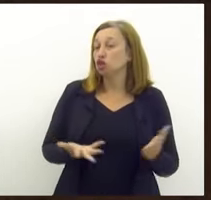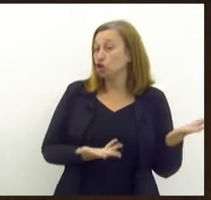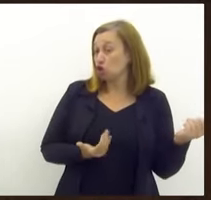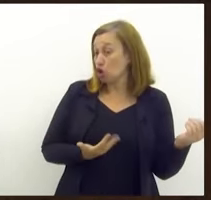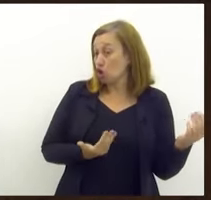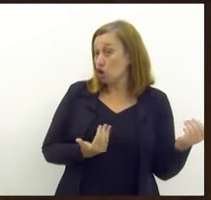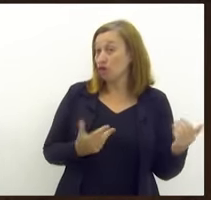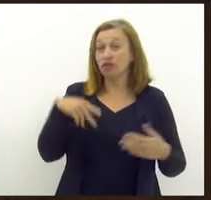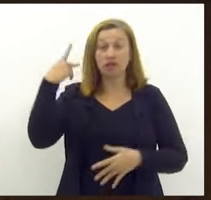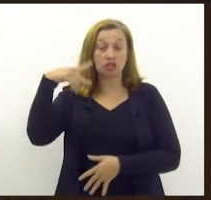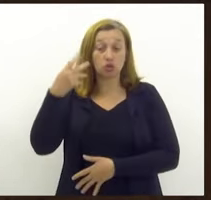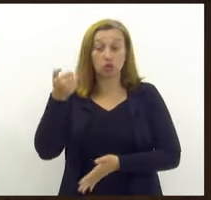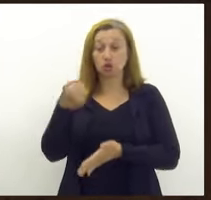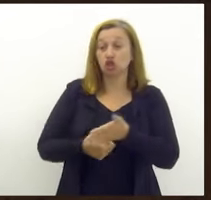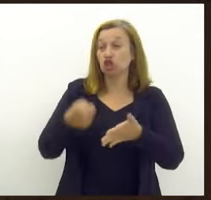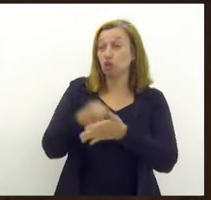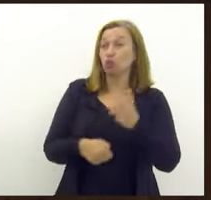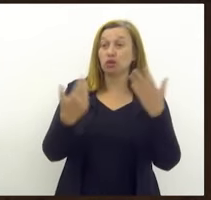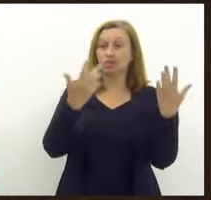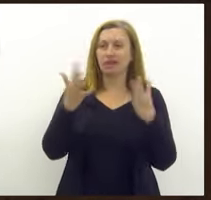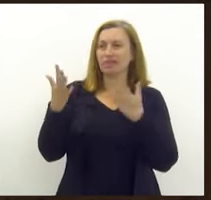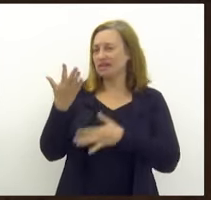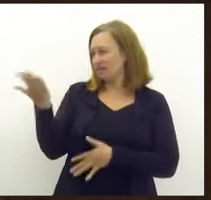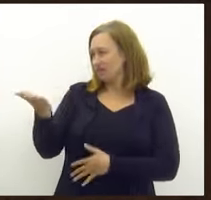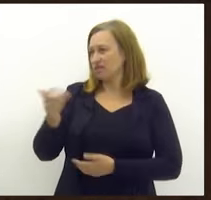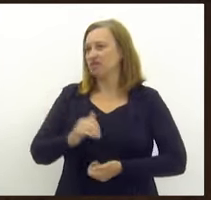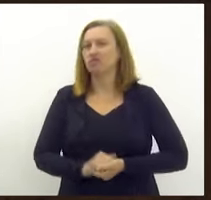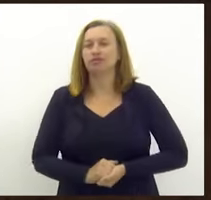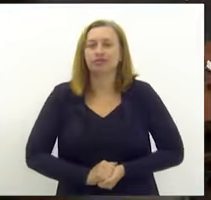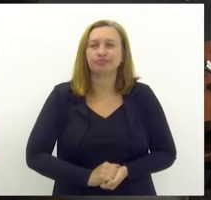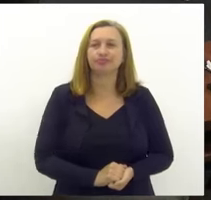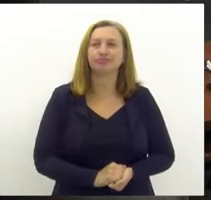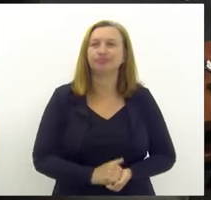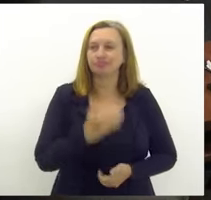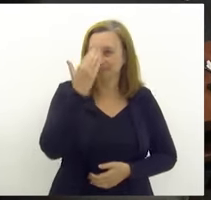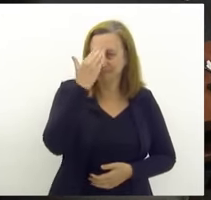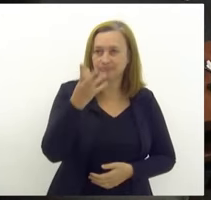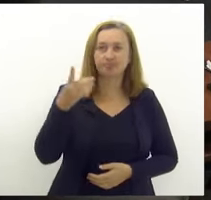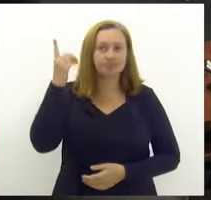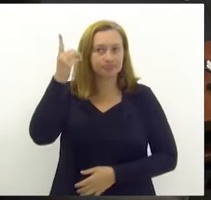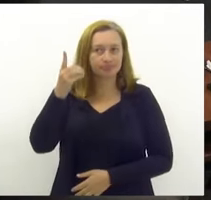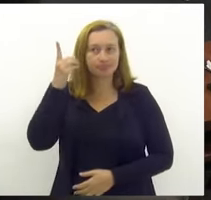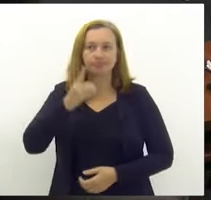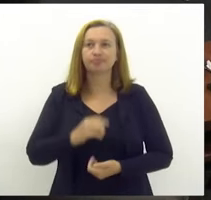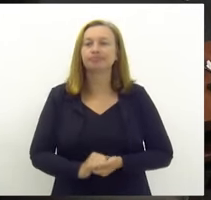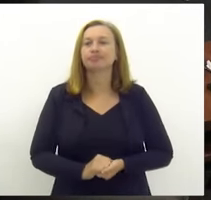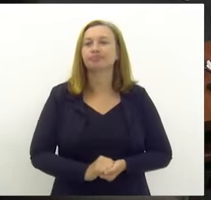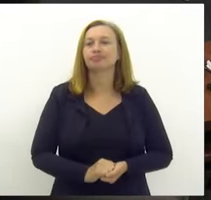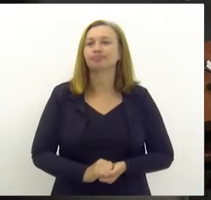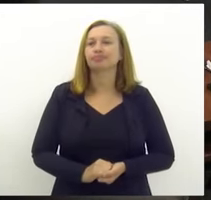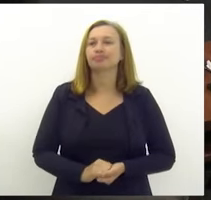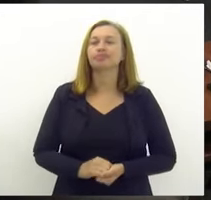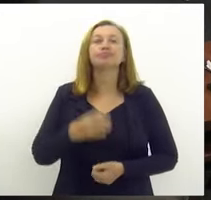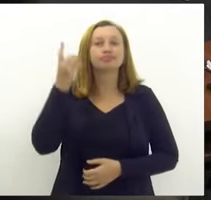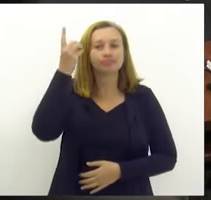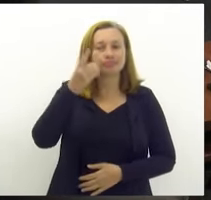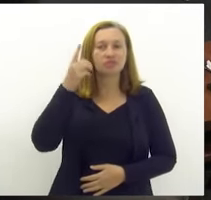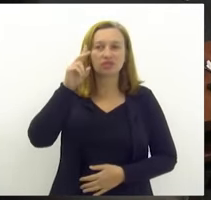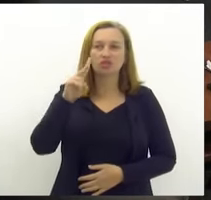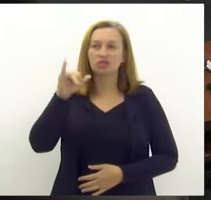luta Então queria aqui saudar a presença deles aqui obrigado Deputado sejam bem-vindos vereadores Deputado